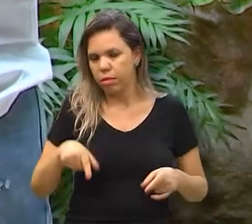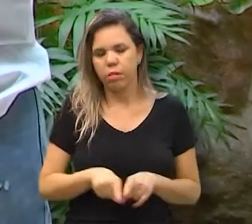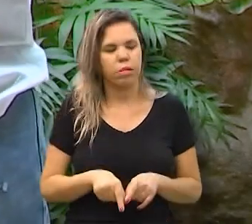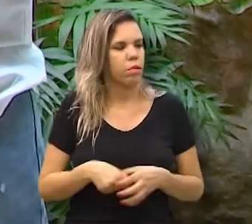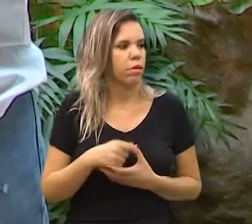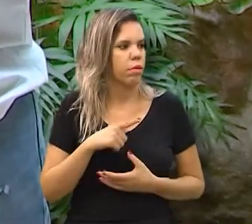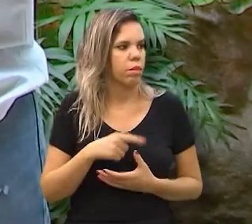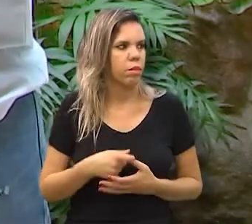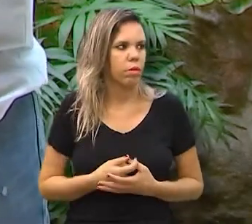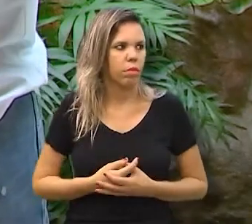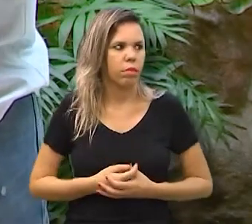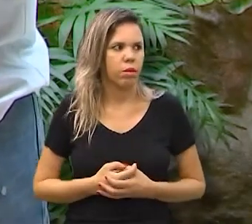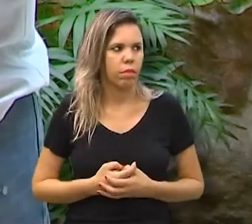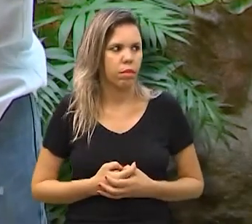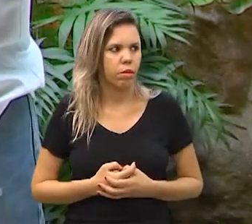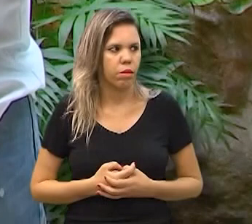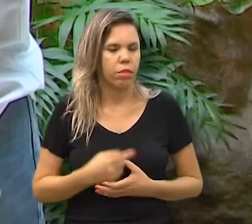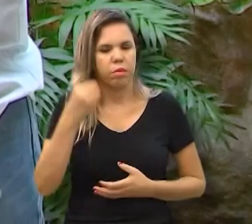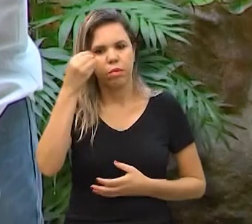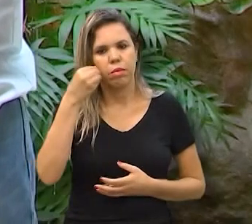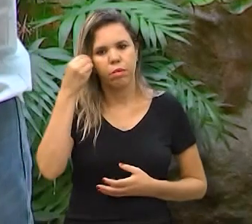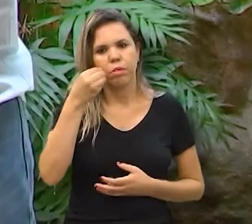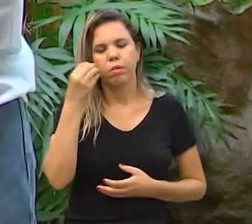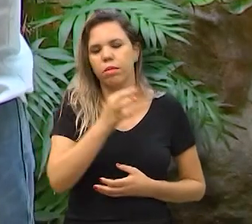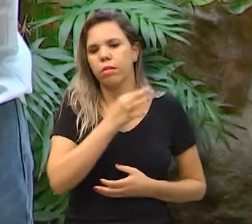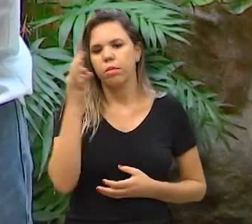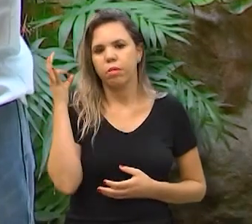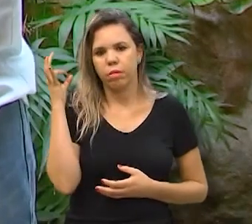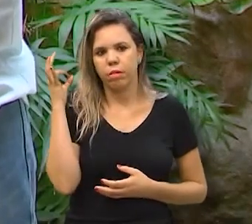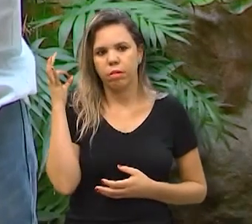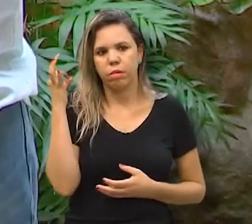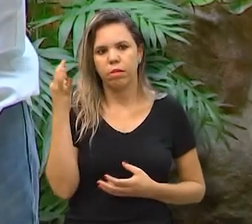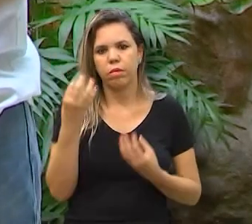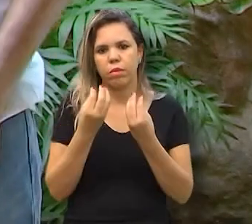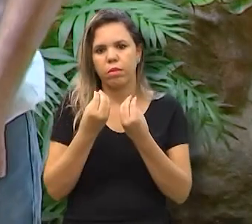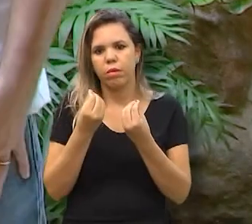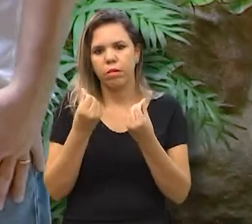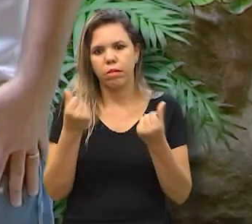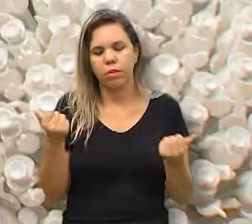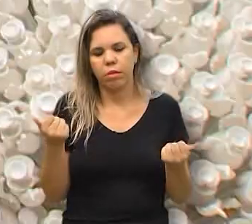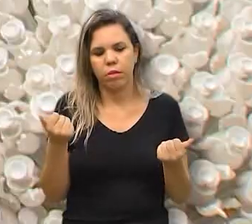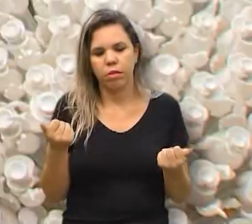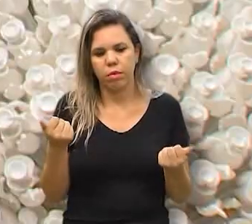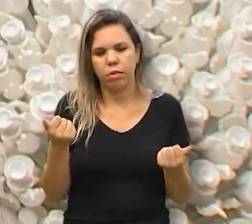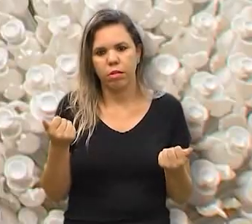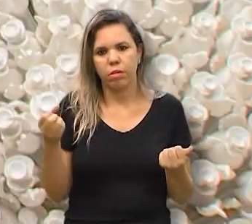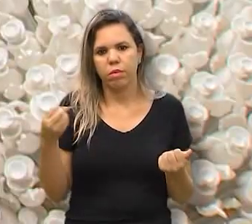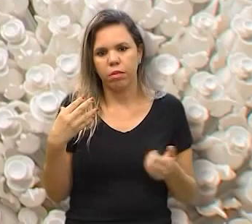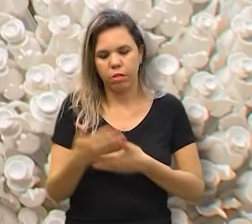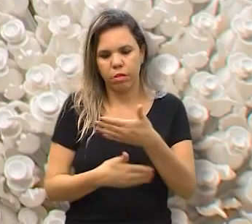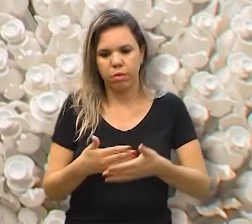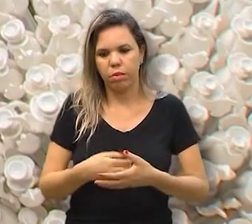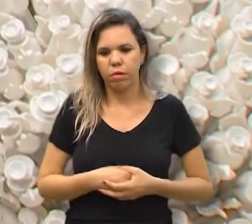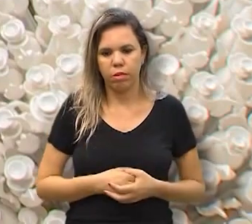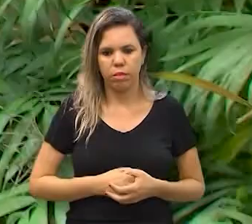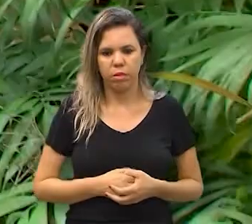E ali a gente tem tido uma experiência em termos de qualidade e sabor, que acho que vai ser um novo